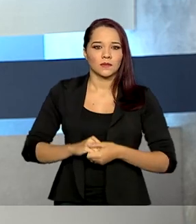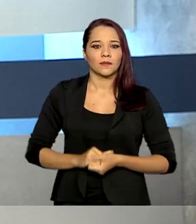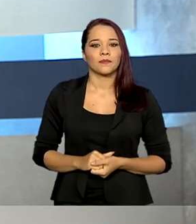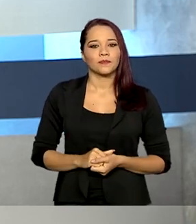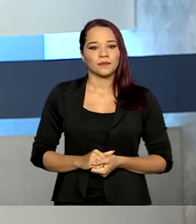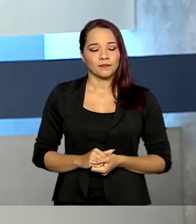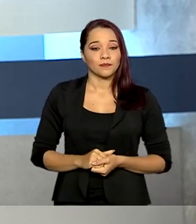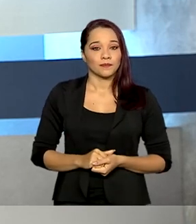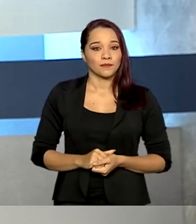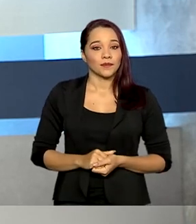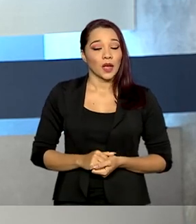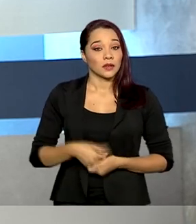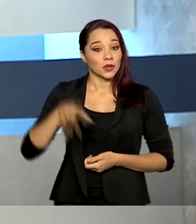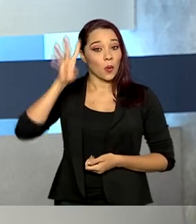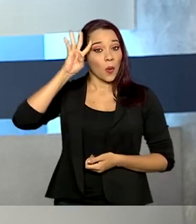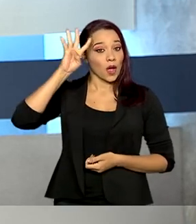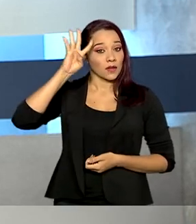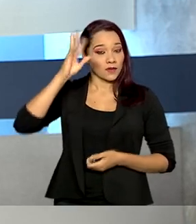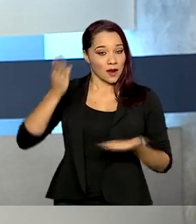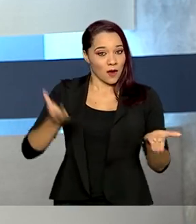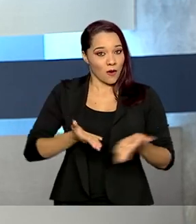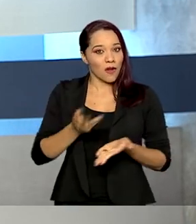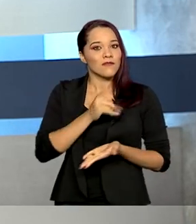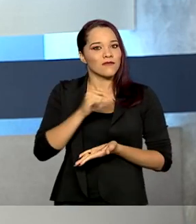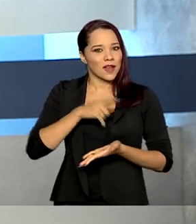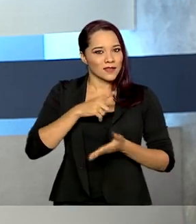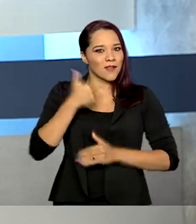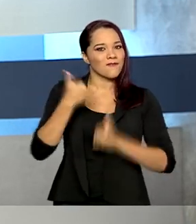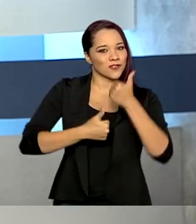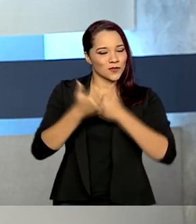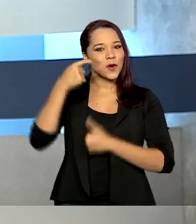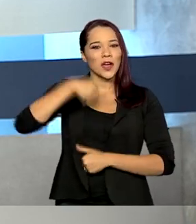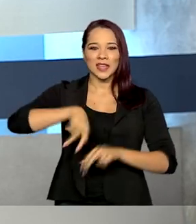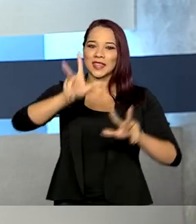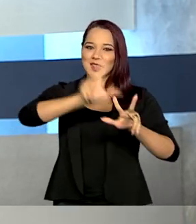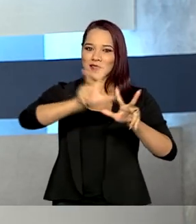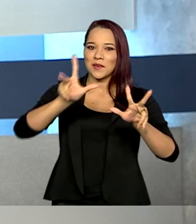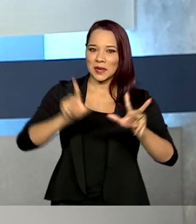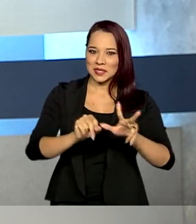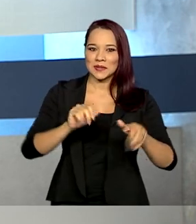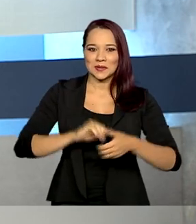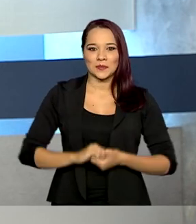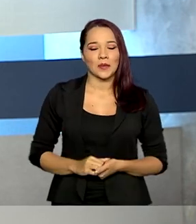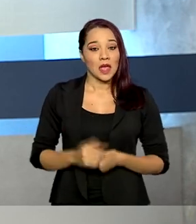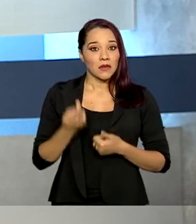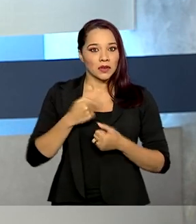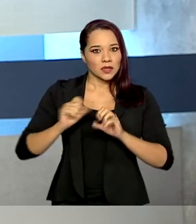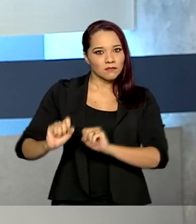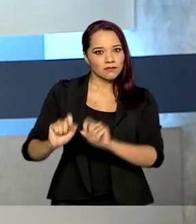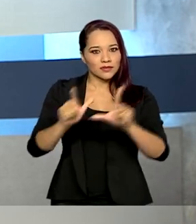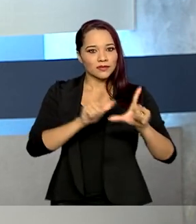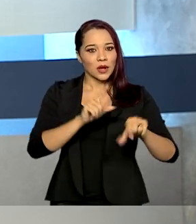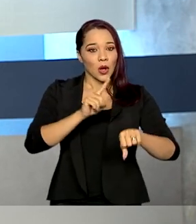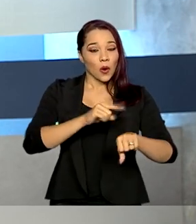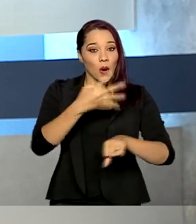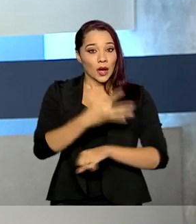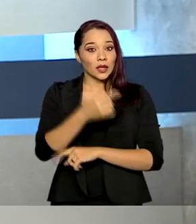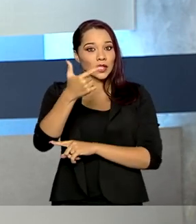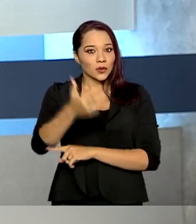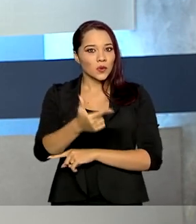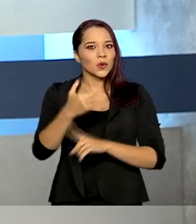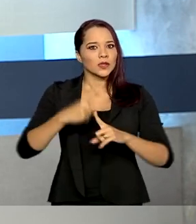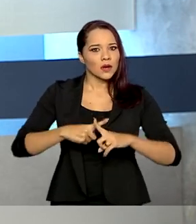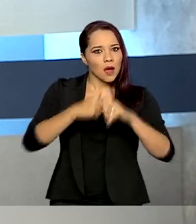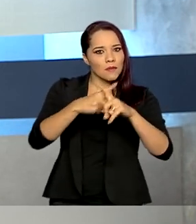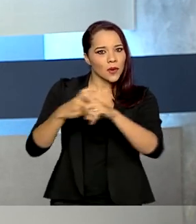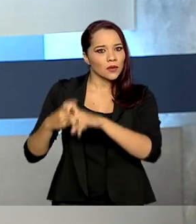A partir desta quarta-feira vai ter bola rolando aqui na TV Brasil. Serão exibidas as 42 partidas da